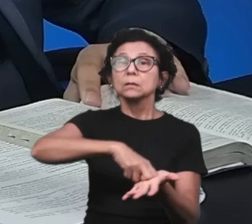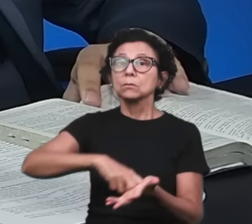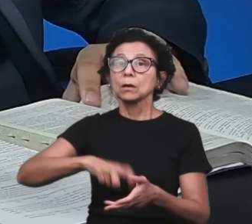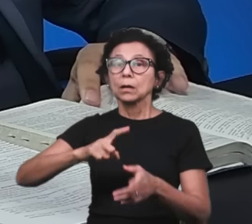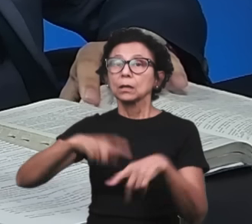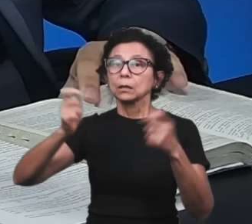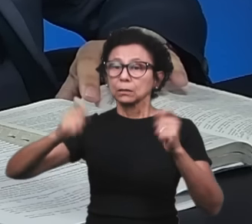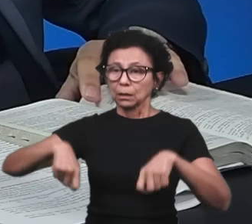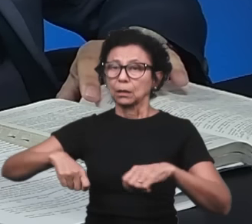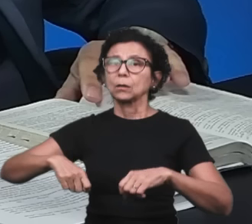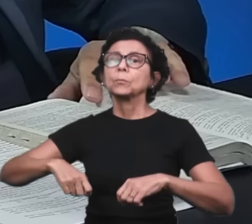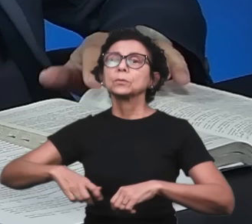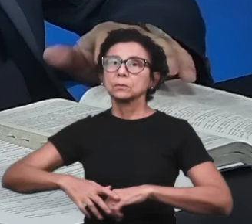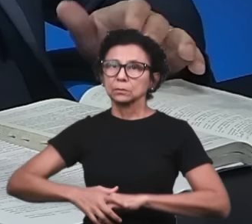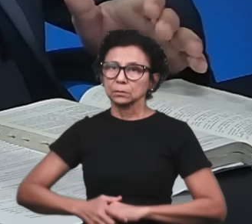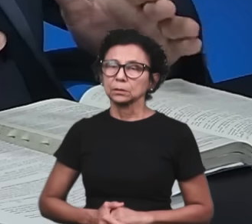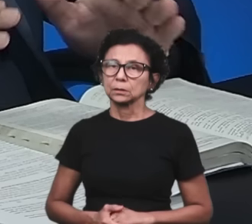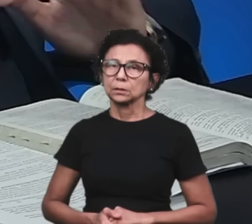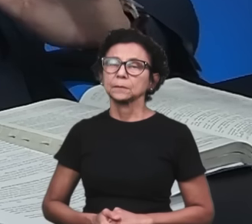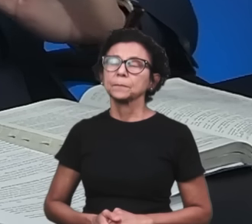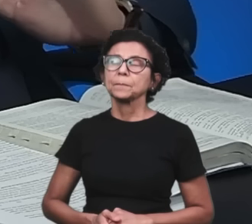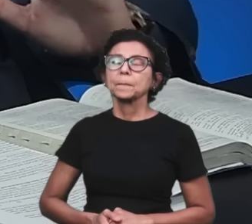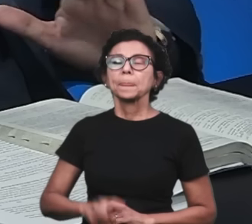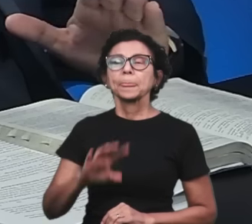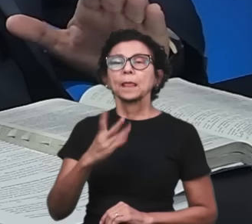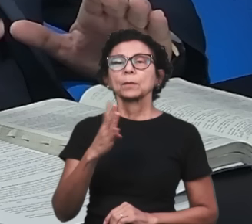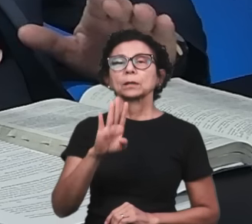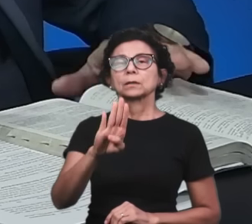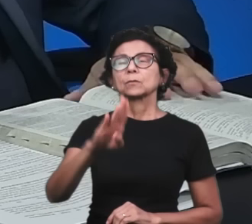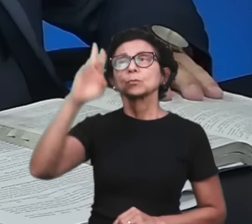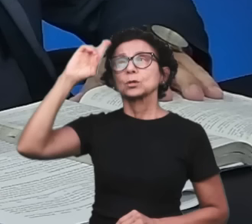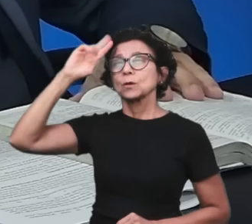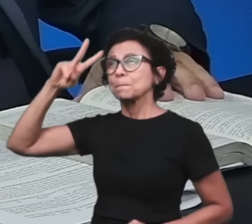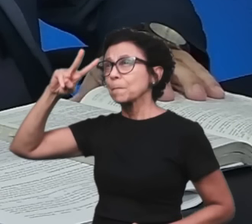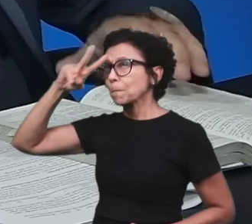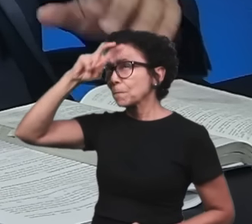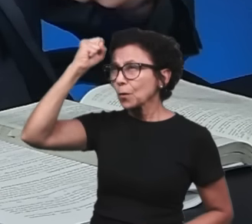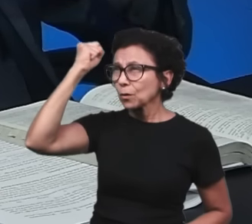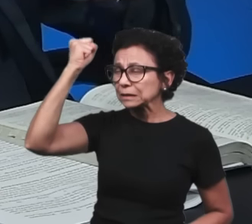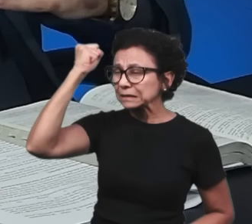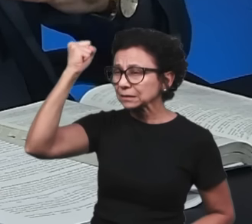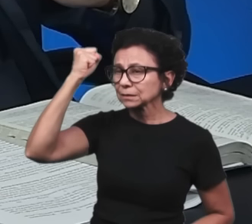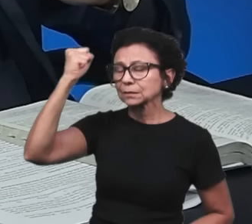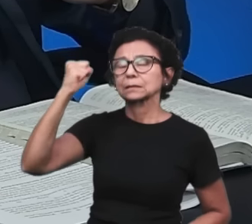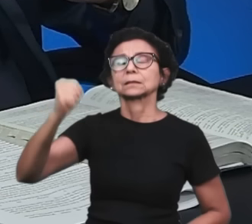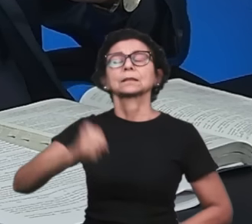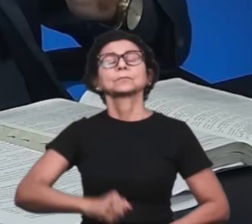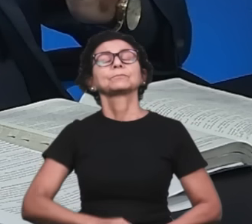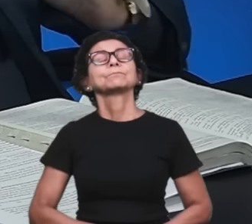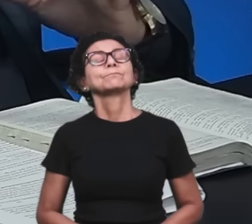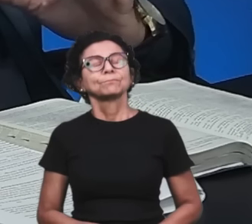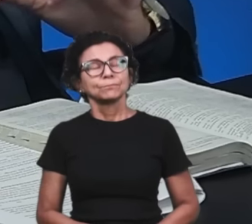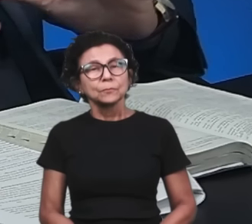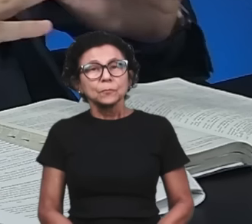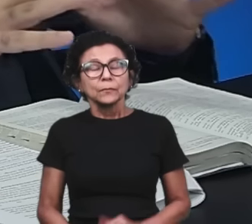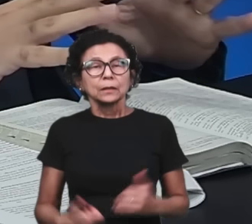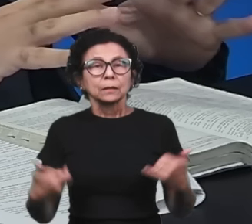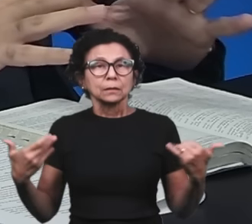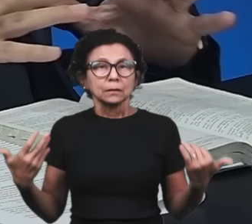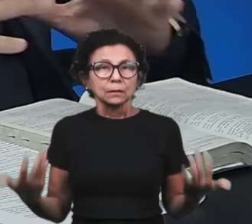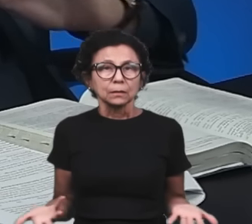vida eterna. E Abacuque, ele diz assim, o Senhor é minha força. Então, diante de um cenário como